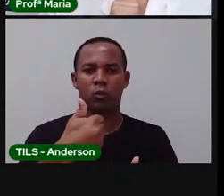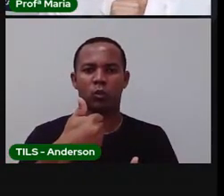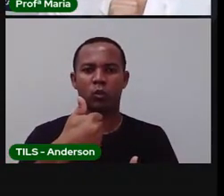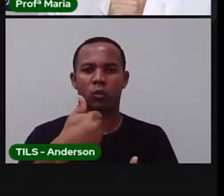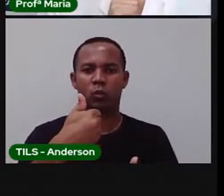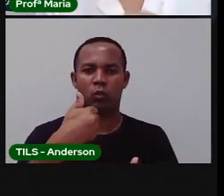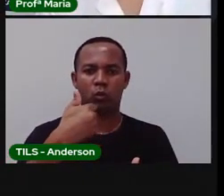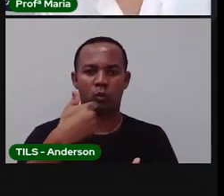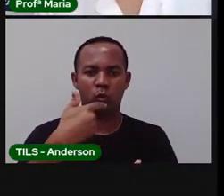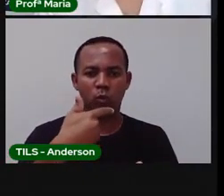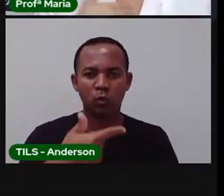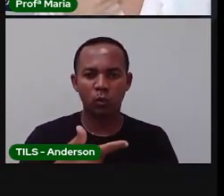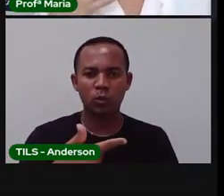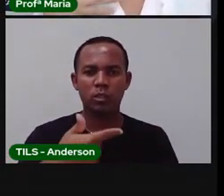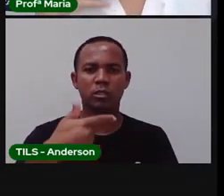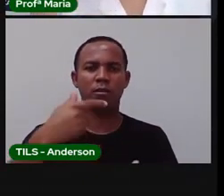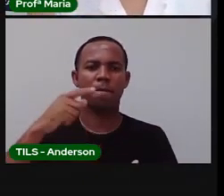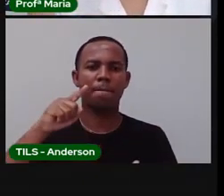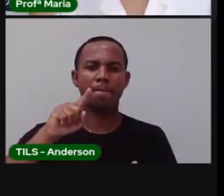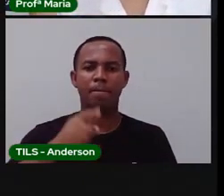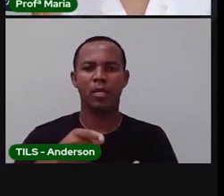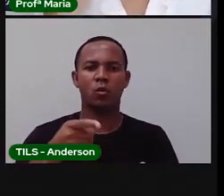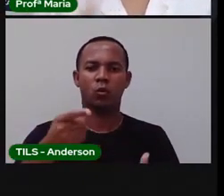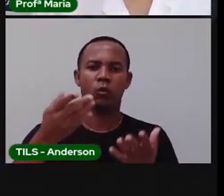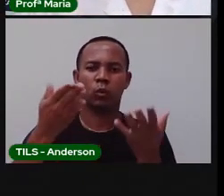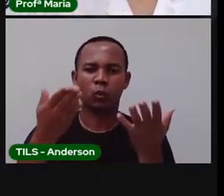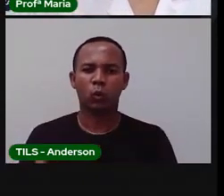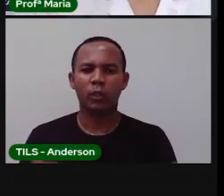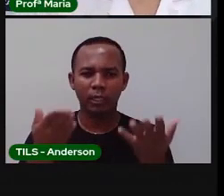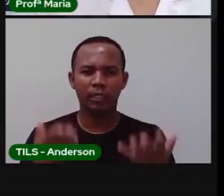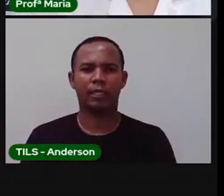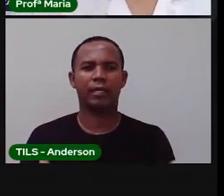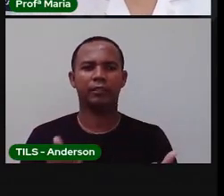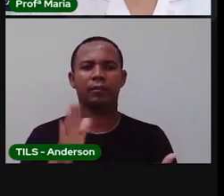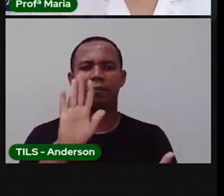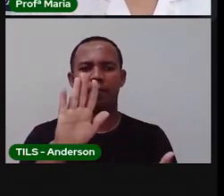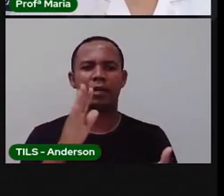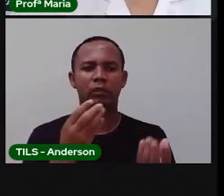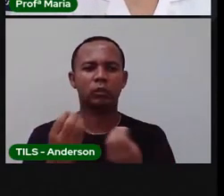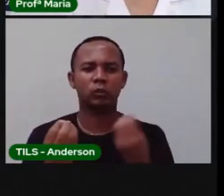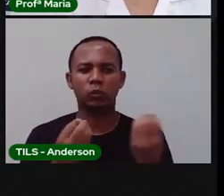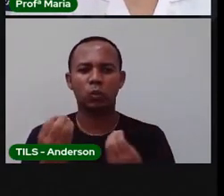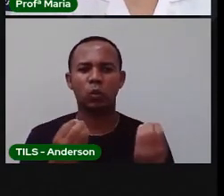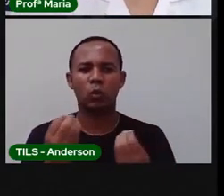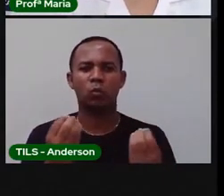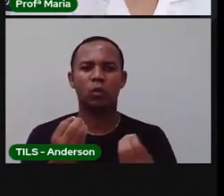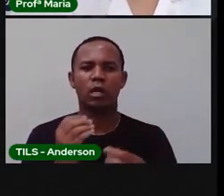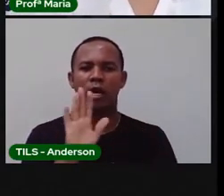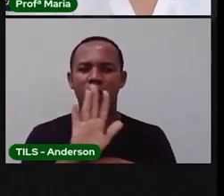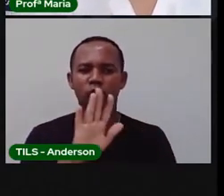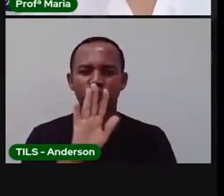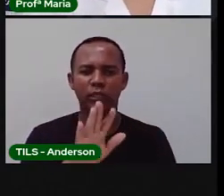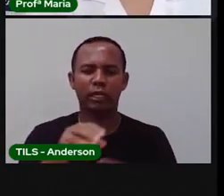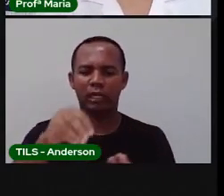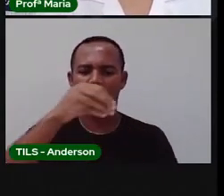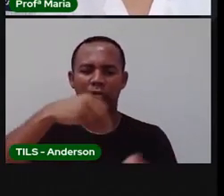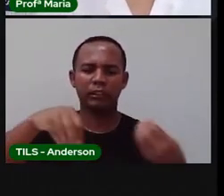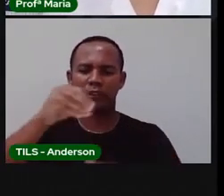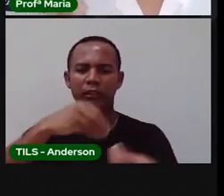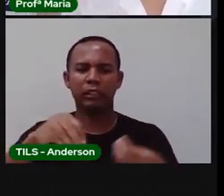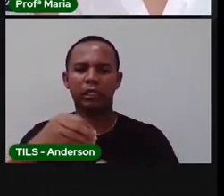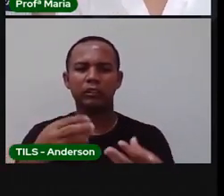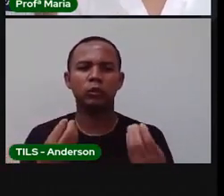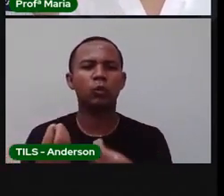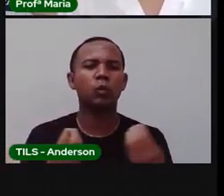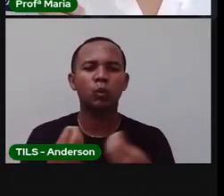dia. Para resolver esse problemão, a reciclagem é uma grande ideia, tá? Então, assim,